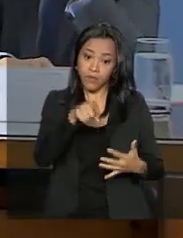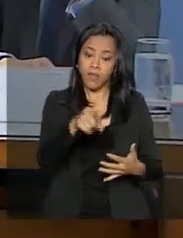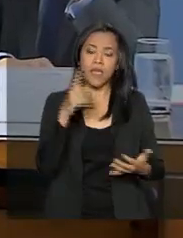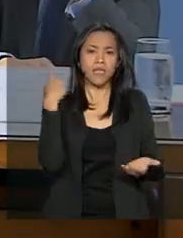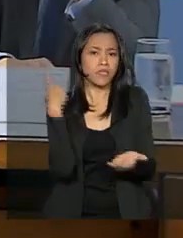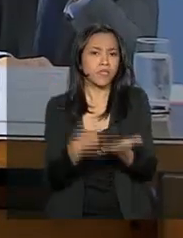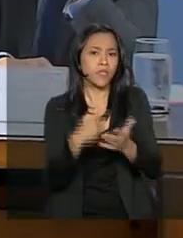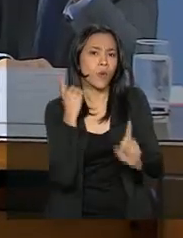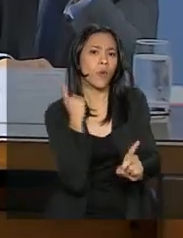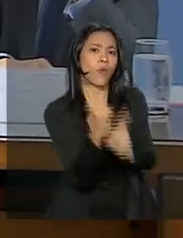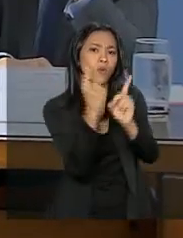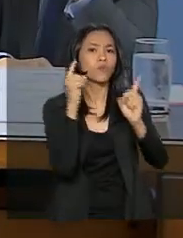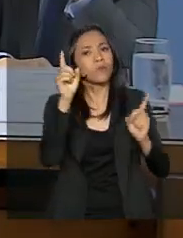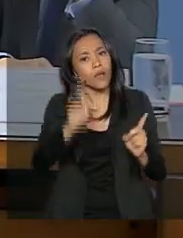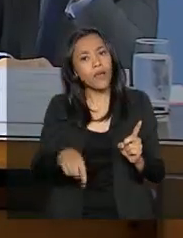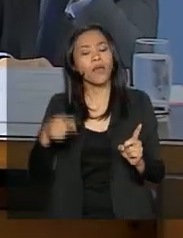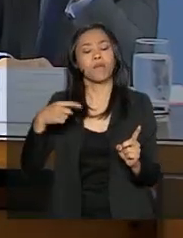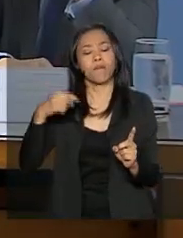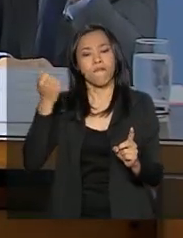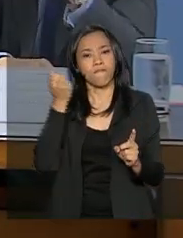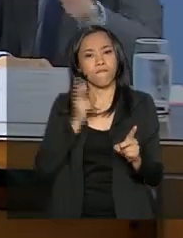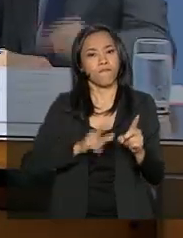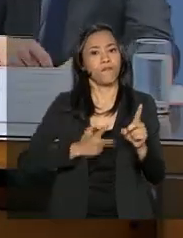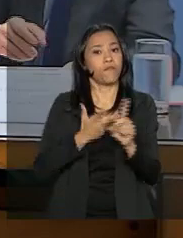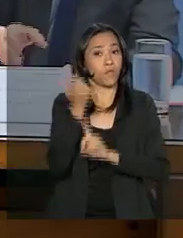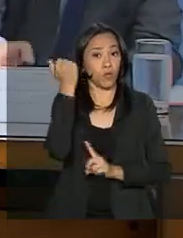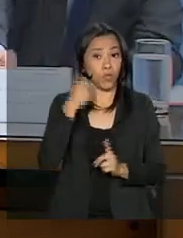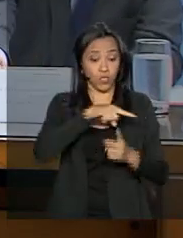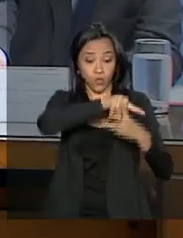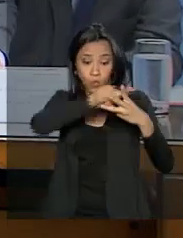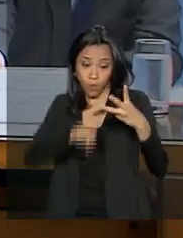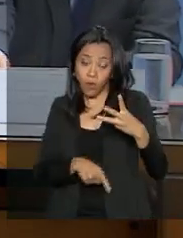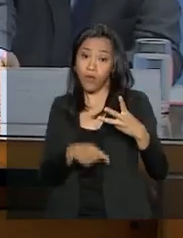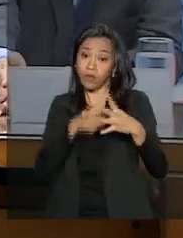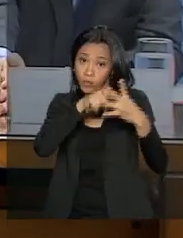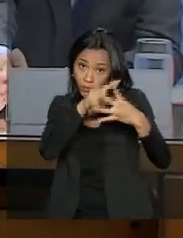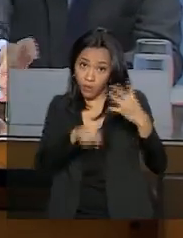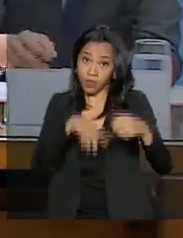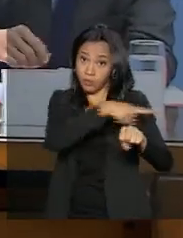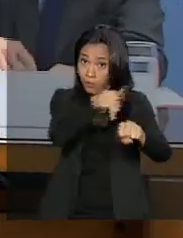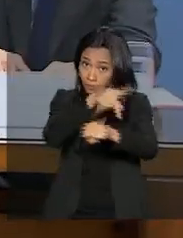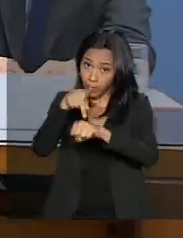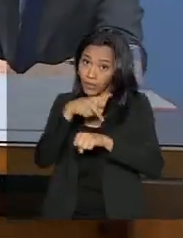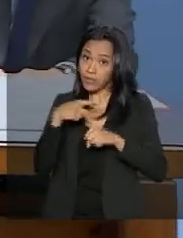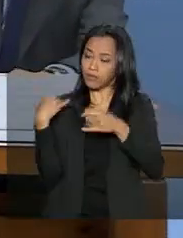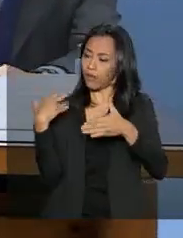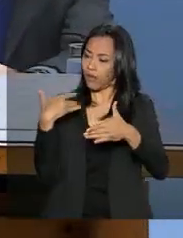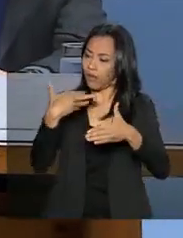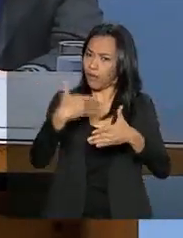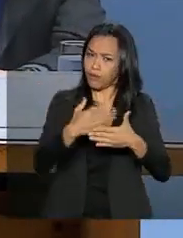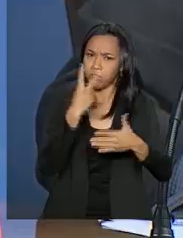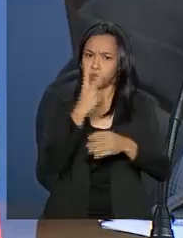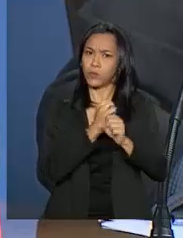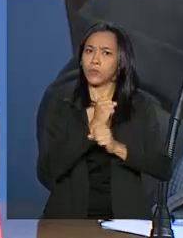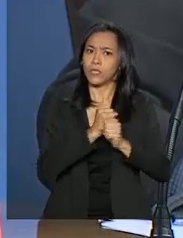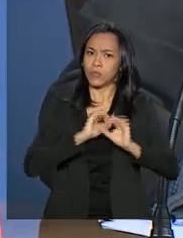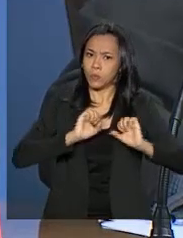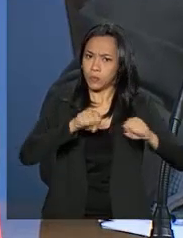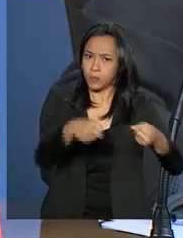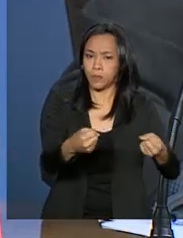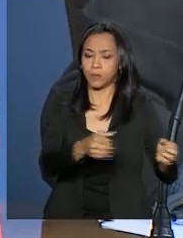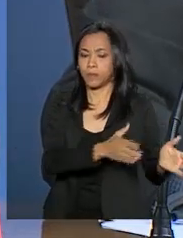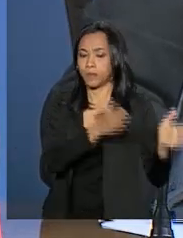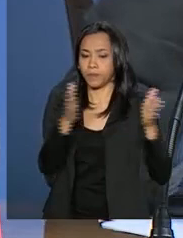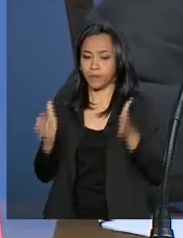concluiu uma vitória dos quatro países de recuperação e resgate do bloco ao longo dos últimos dois anos houve